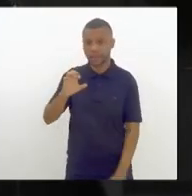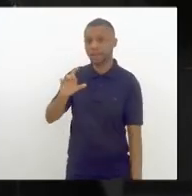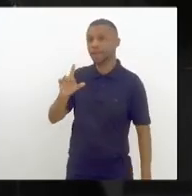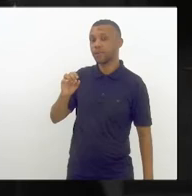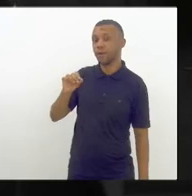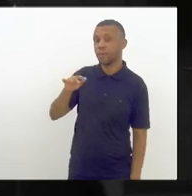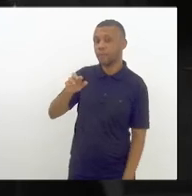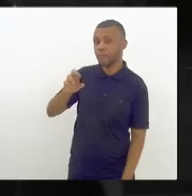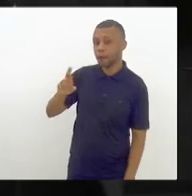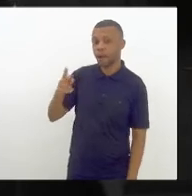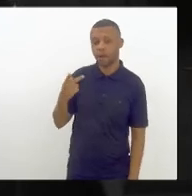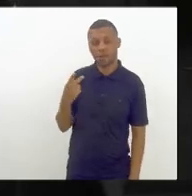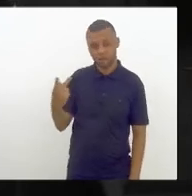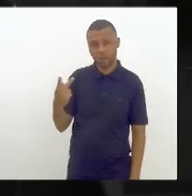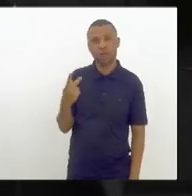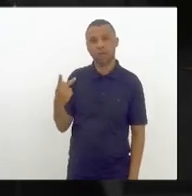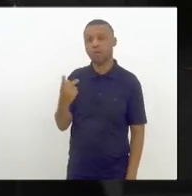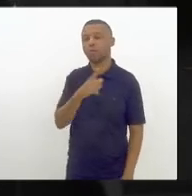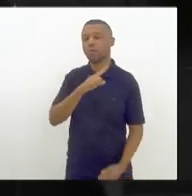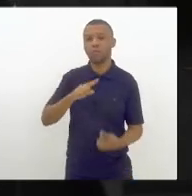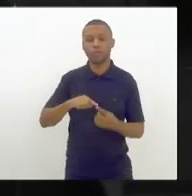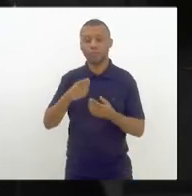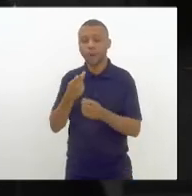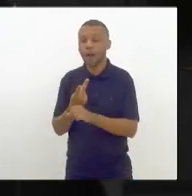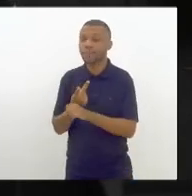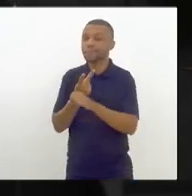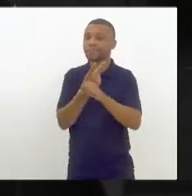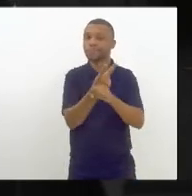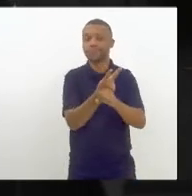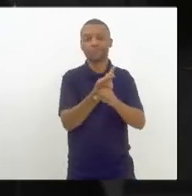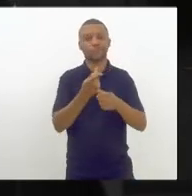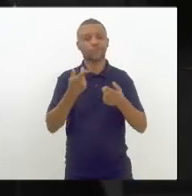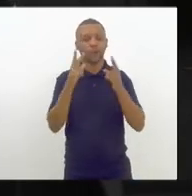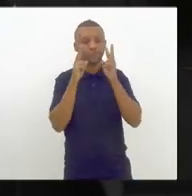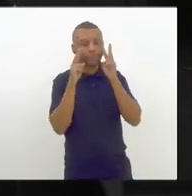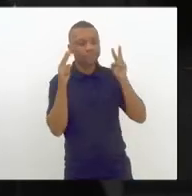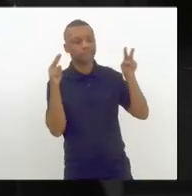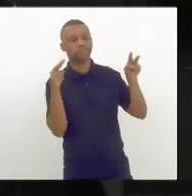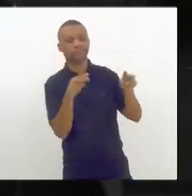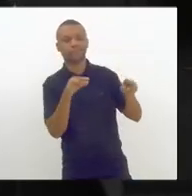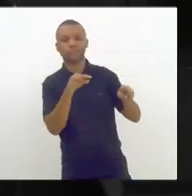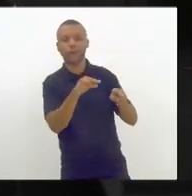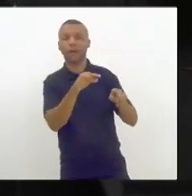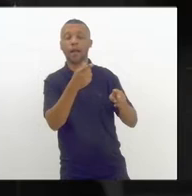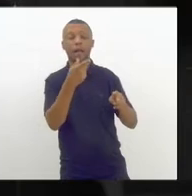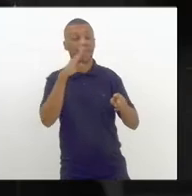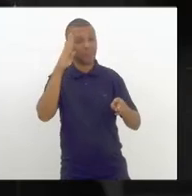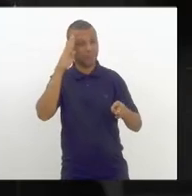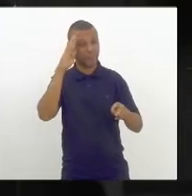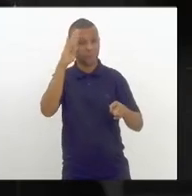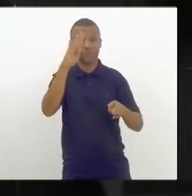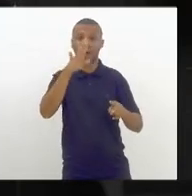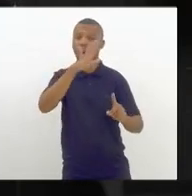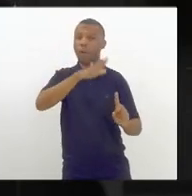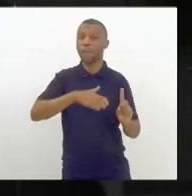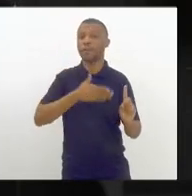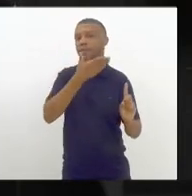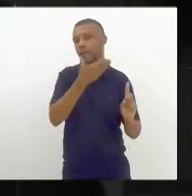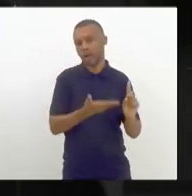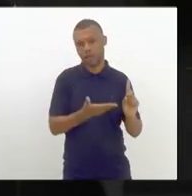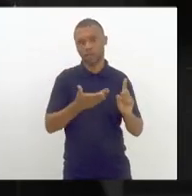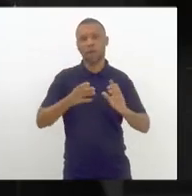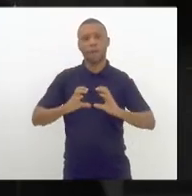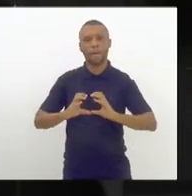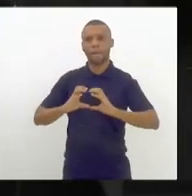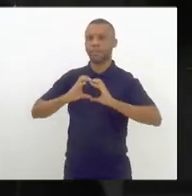fazer a entrega da medalha Tiradentes reconhecendo para mais elevada comenda do Estado do Rio de Janeiro a medalha